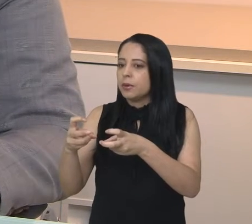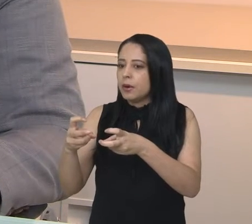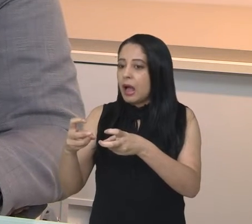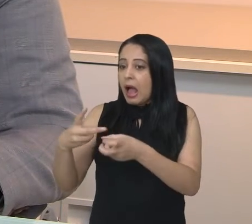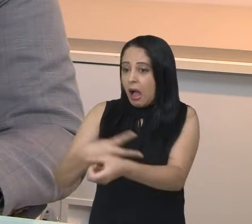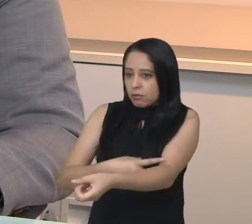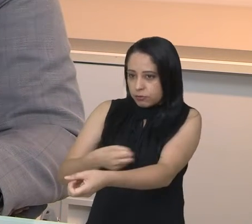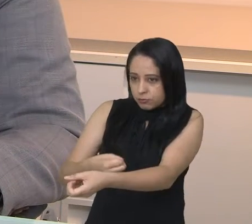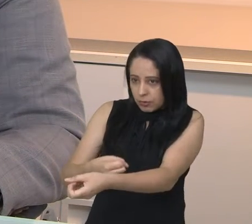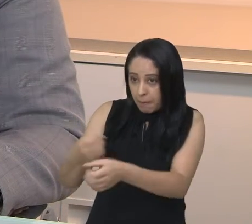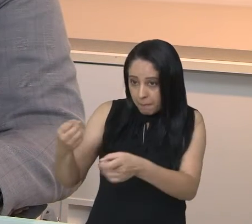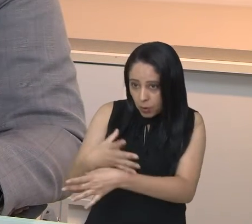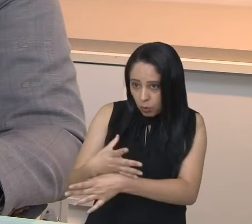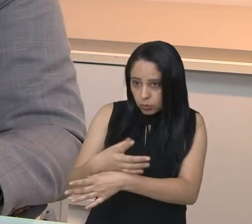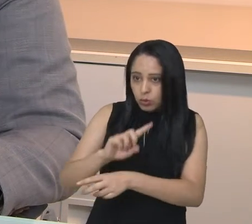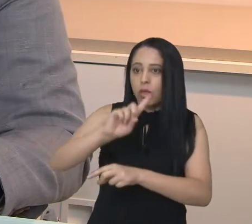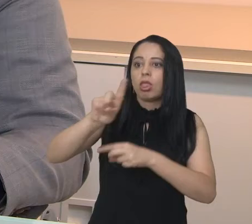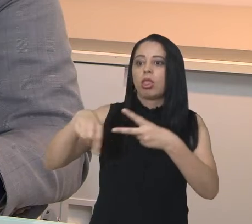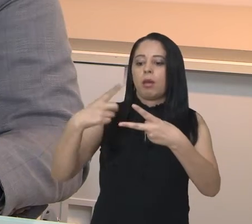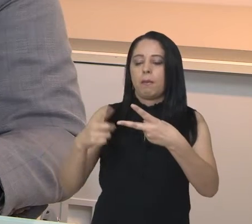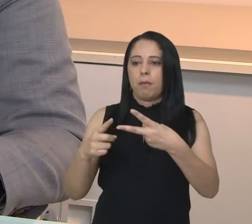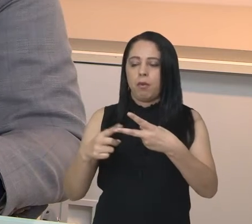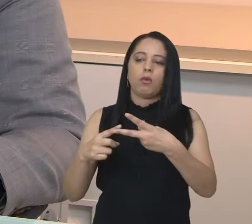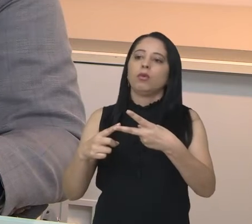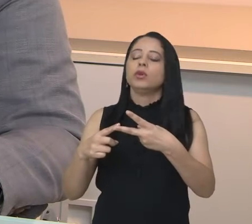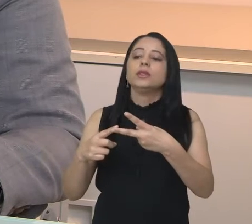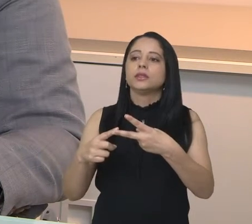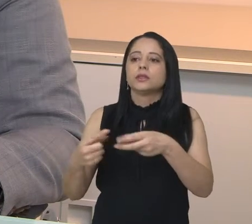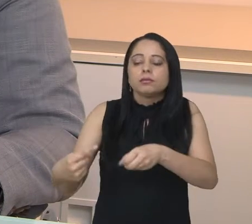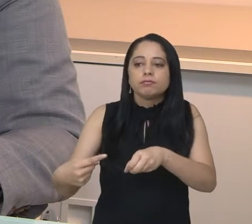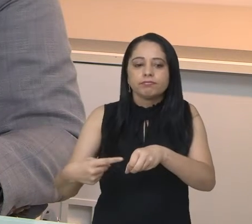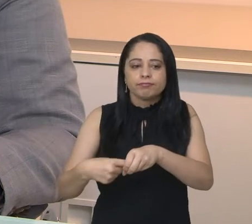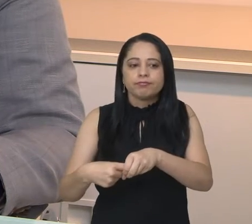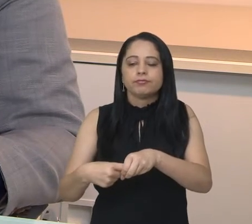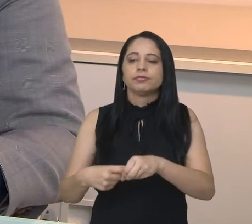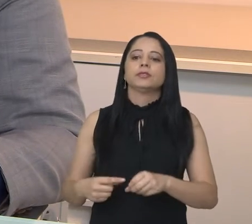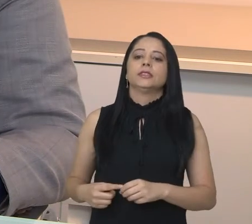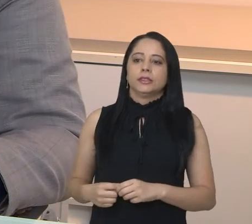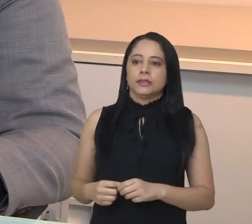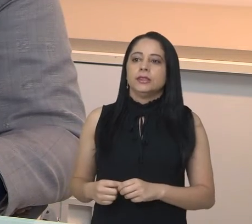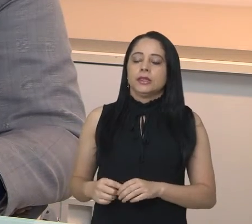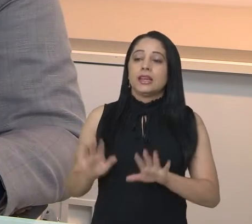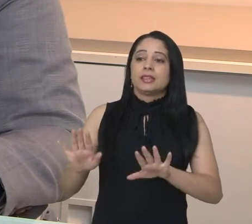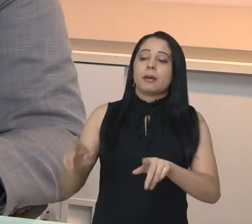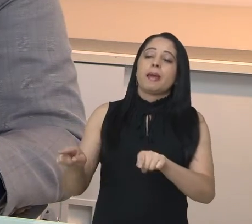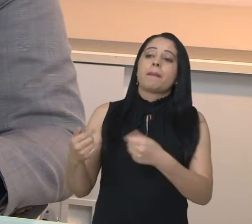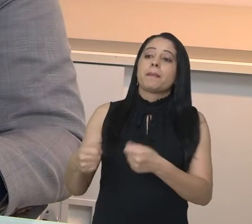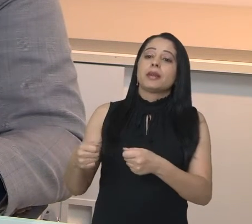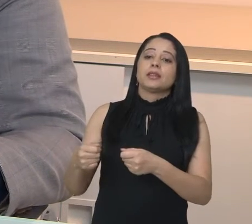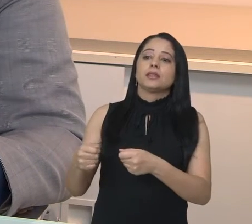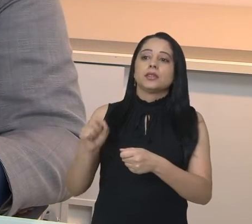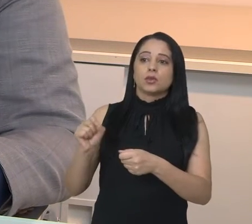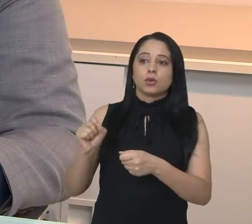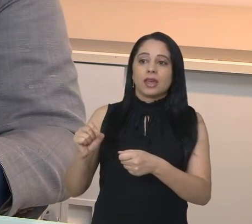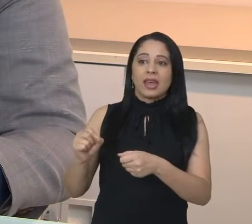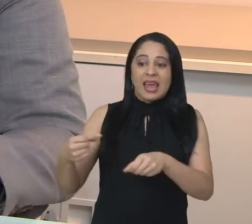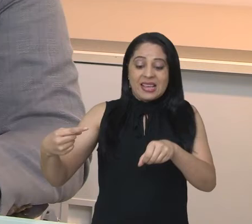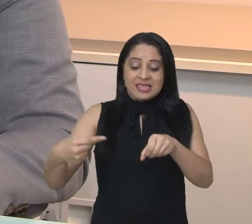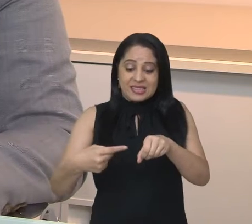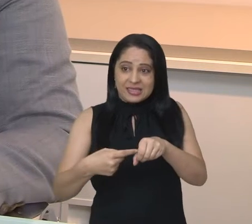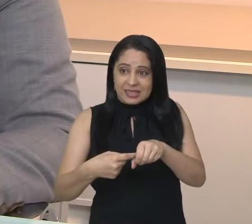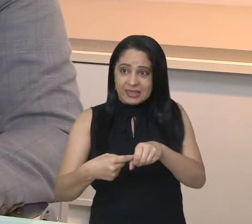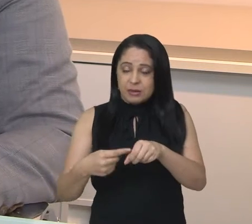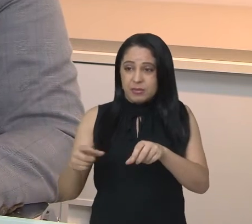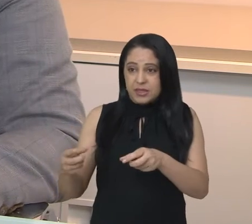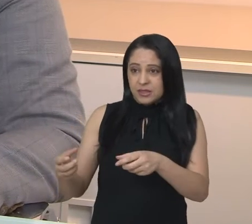paciente e indicando o toque conforme a segurança que esse PSA dá, a história desse paciente, e sabendo